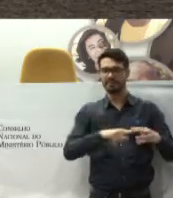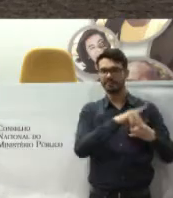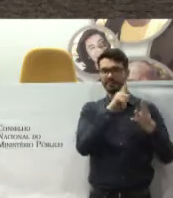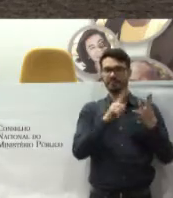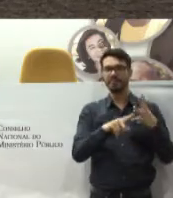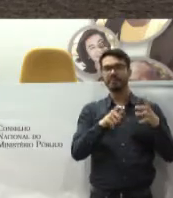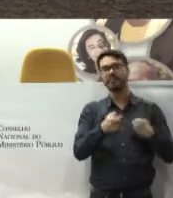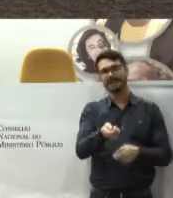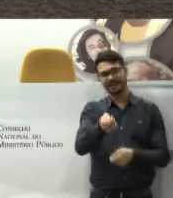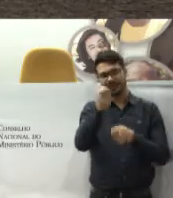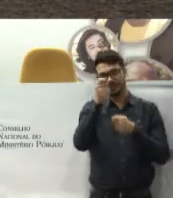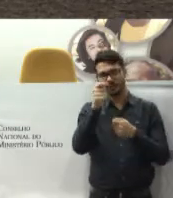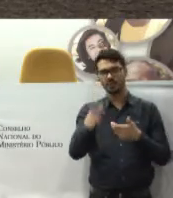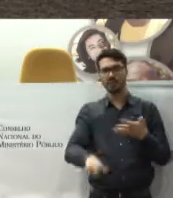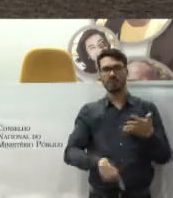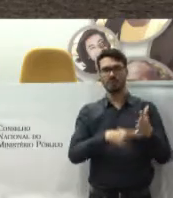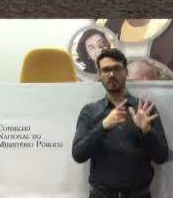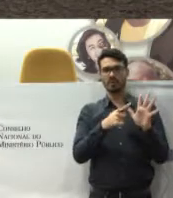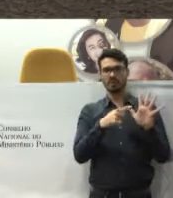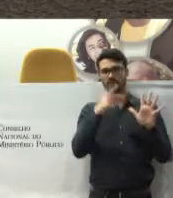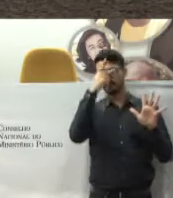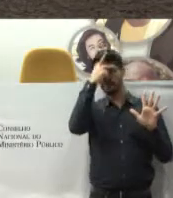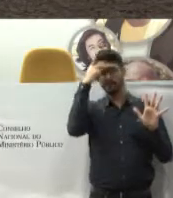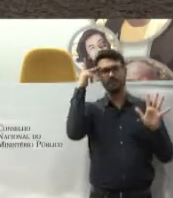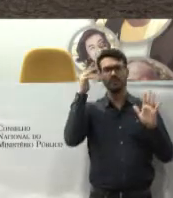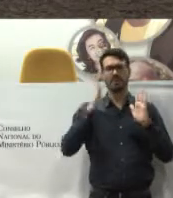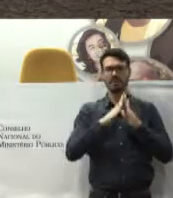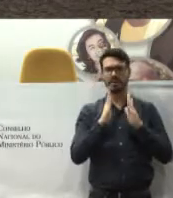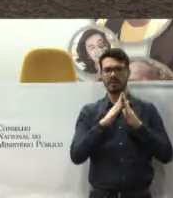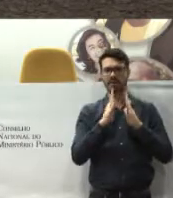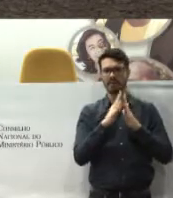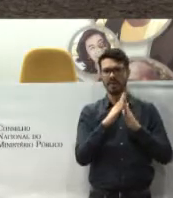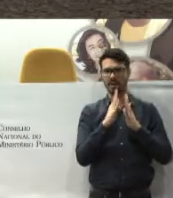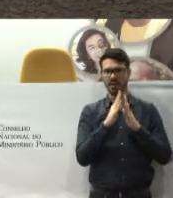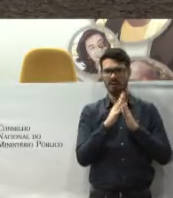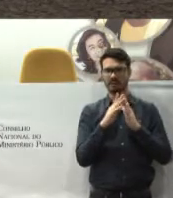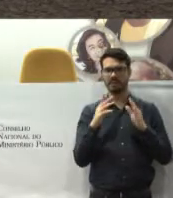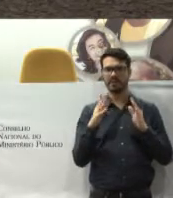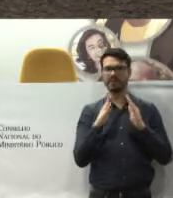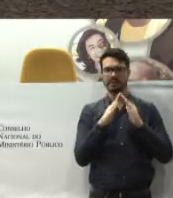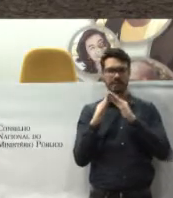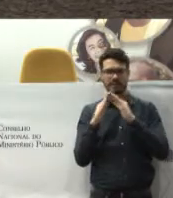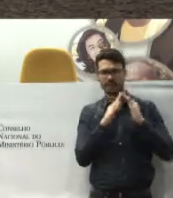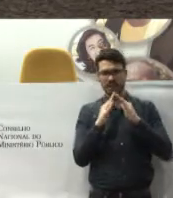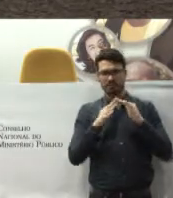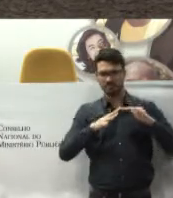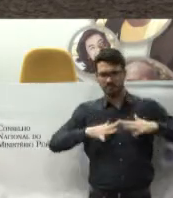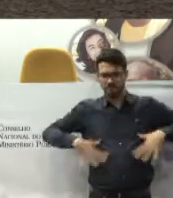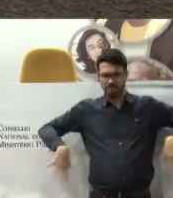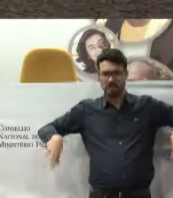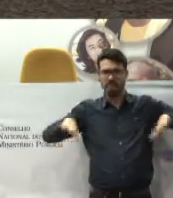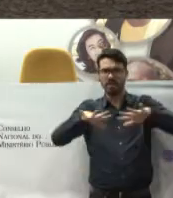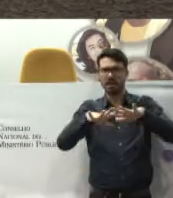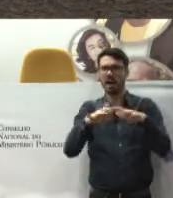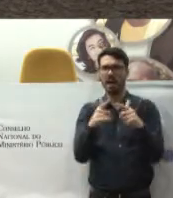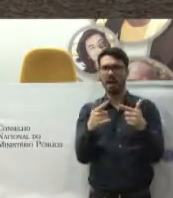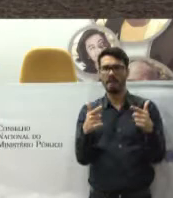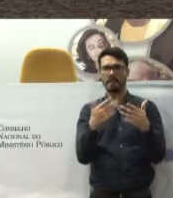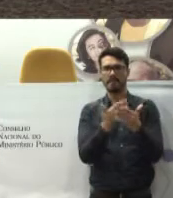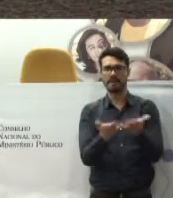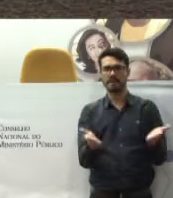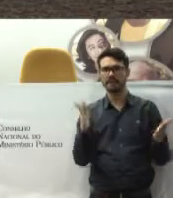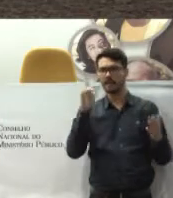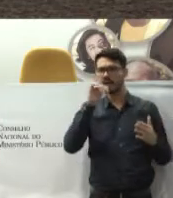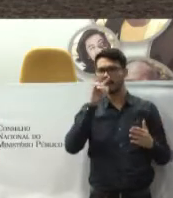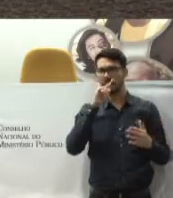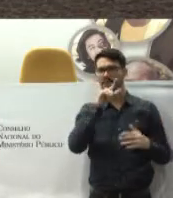puderam pescar, você tem as pessoas que moravam nas cidades vizinhas ao Rio Doce e ficaram sem abastecimento de água,